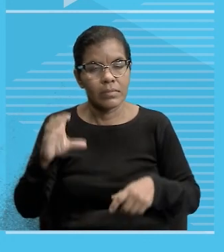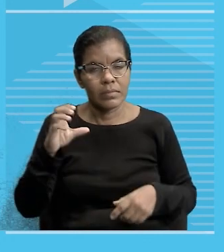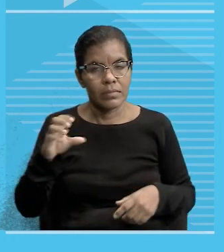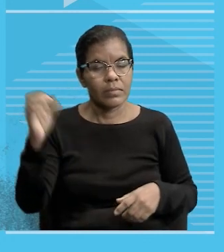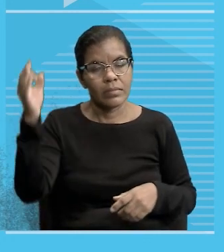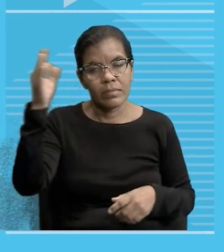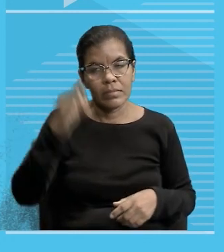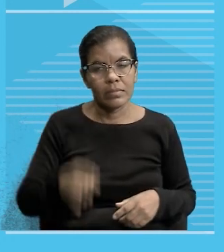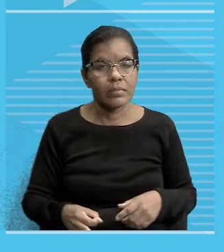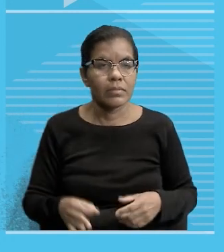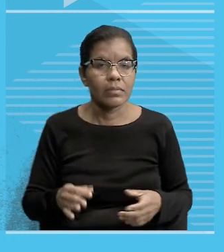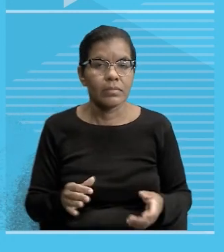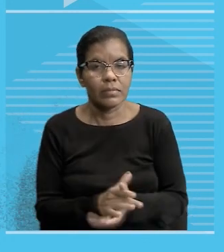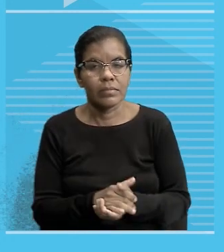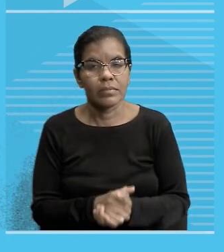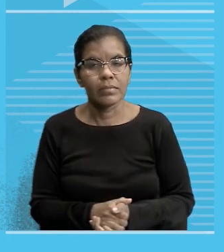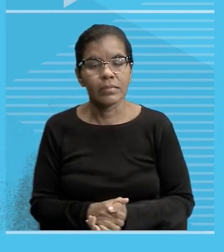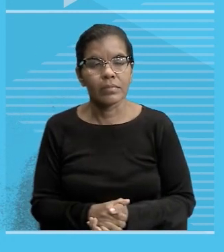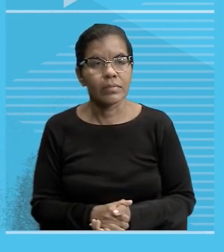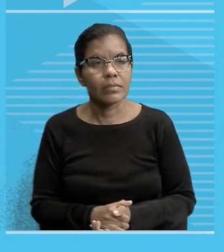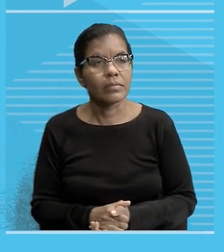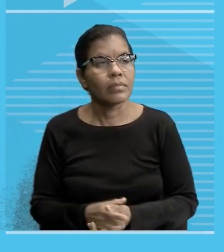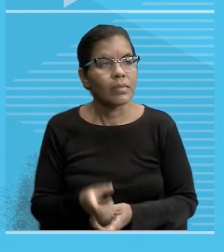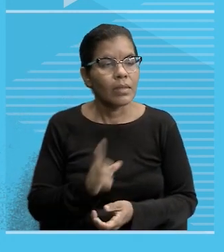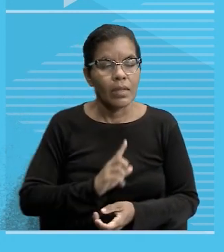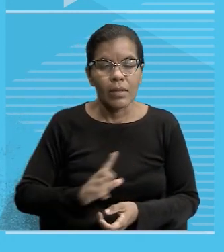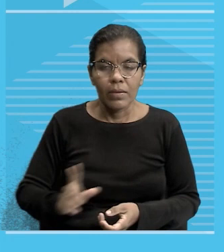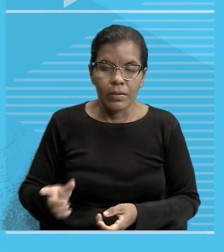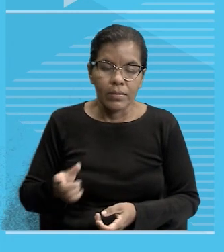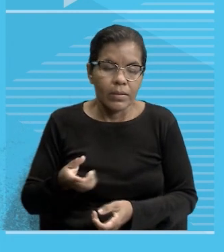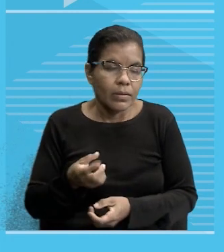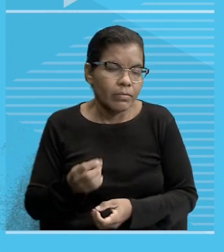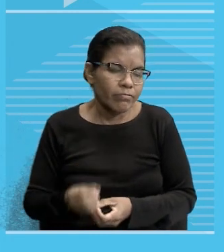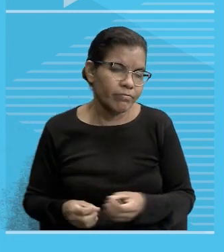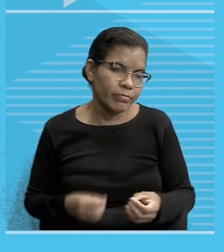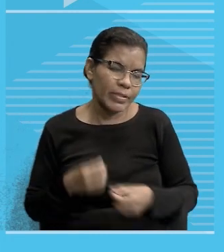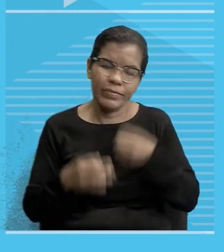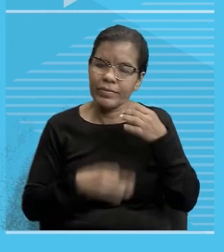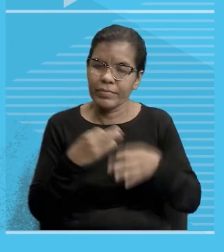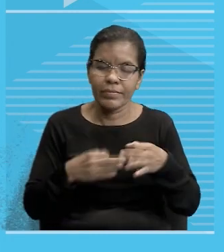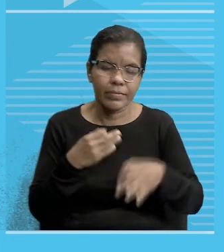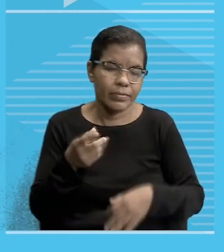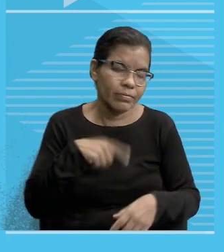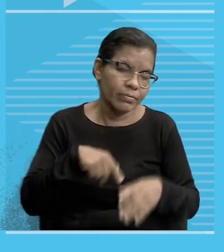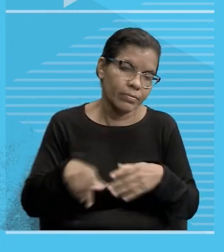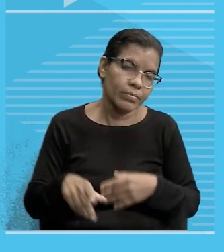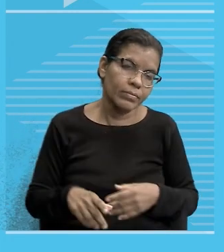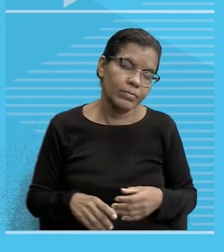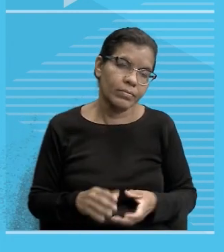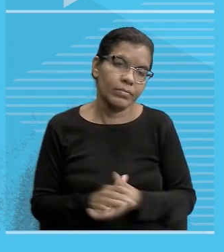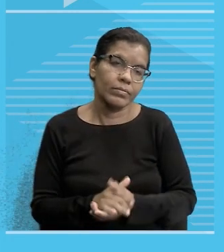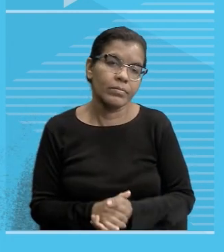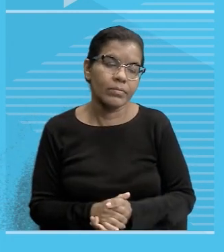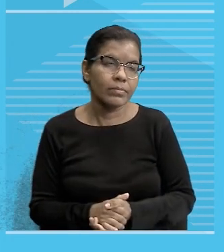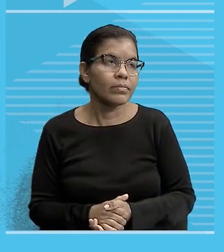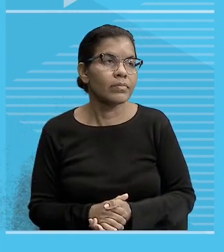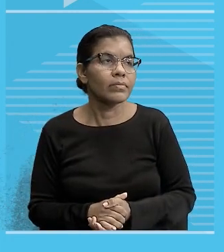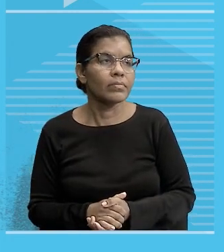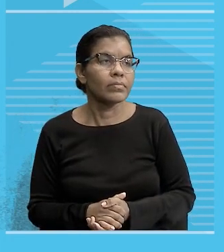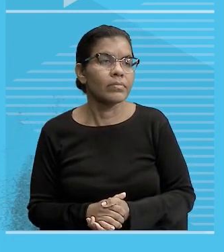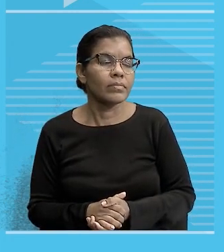a letra C de cara não tem nem o que discutir nas outras questões